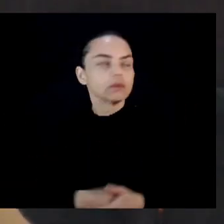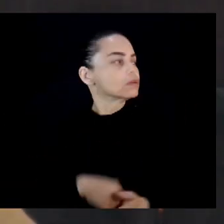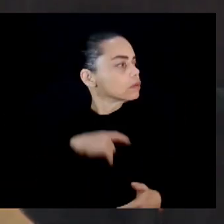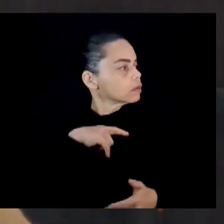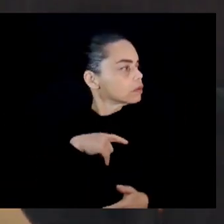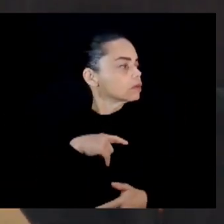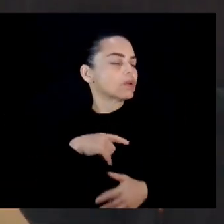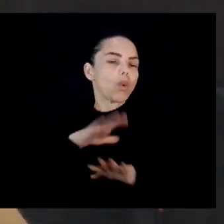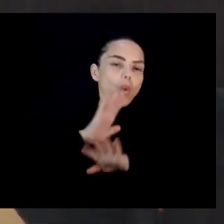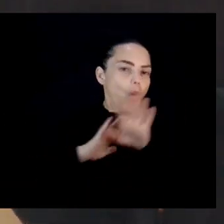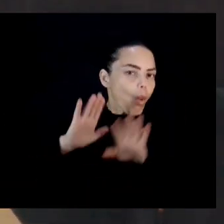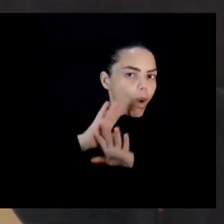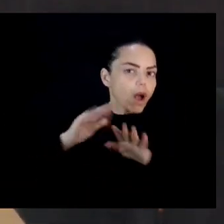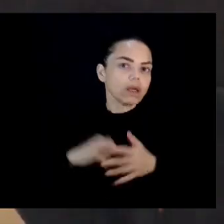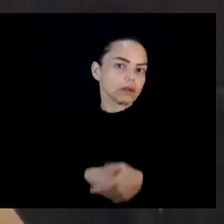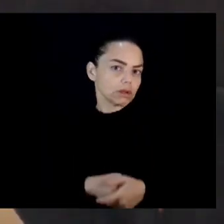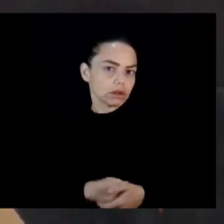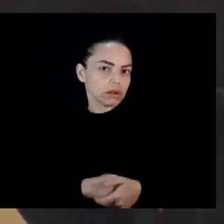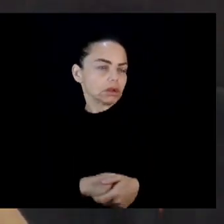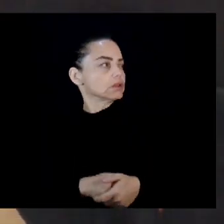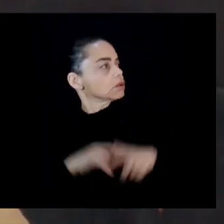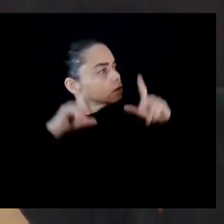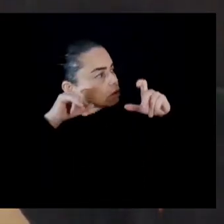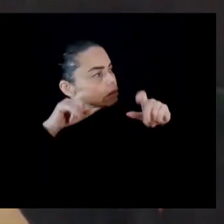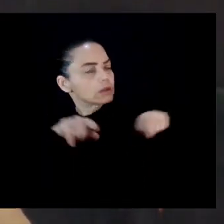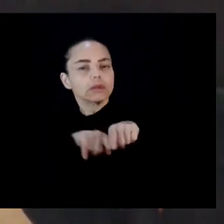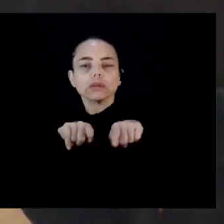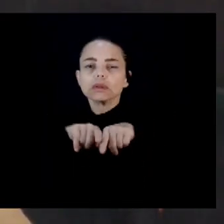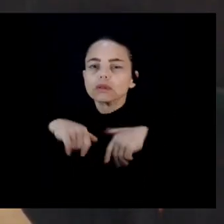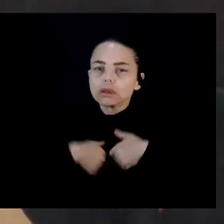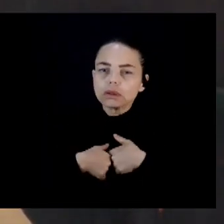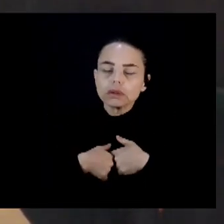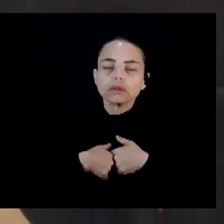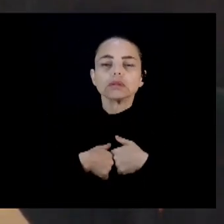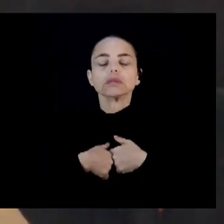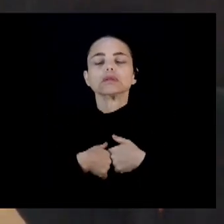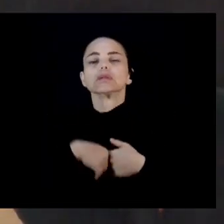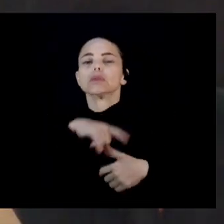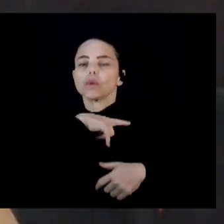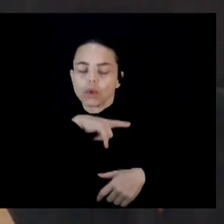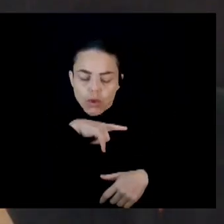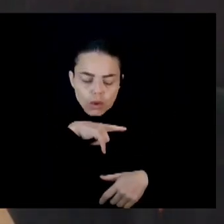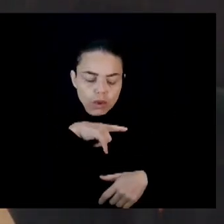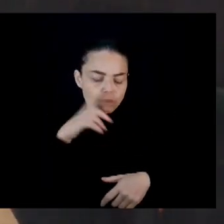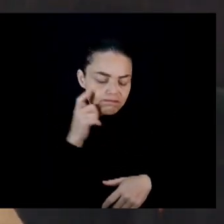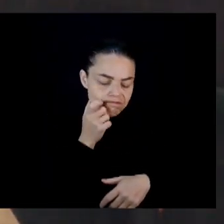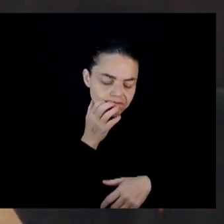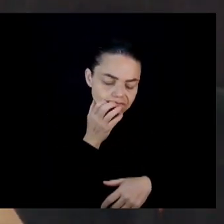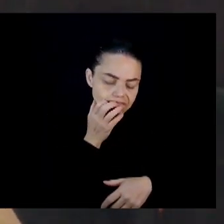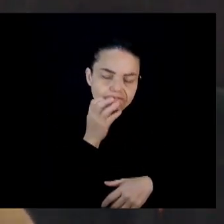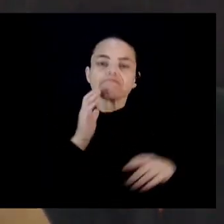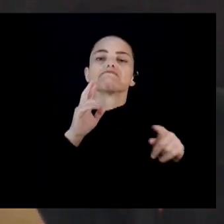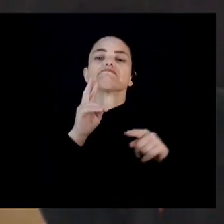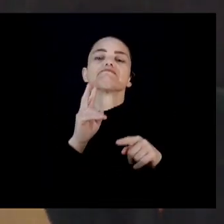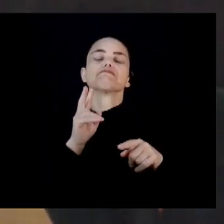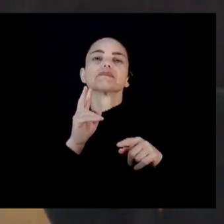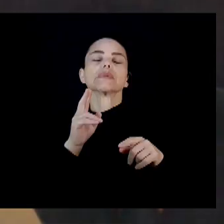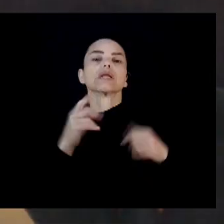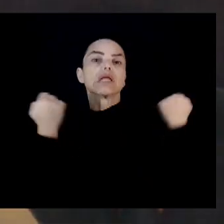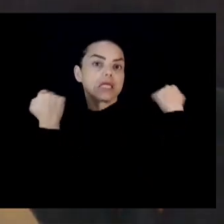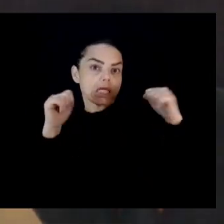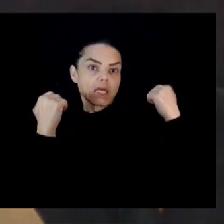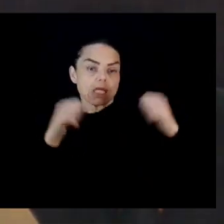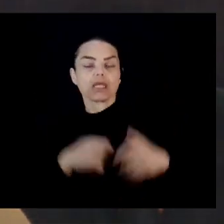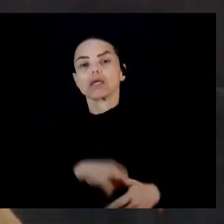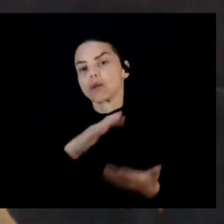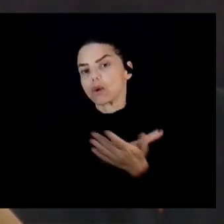cuidado. Essa foto também está editada? Qual que é o tempo que a pessoa tem para se dedicar àquela atividade física? Tem algumas pessoas que têm um